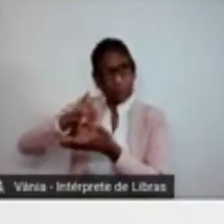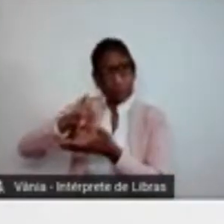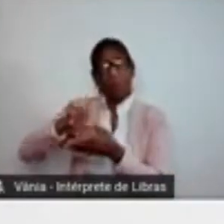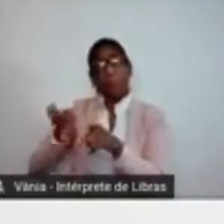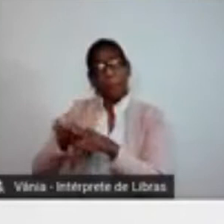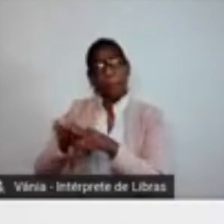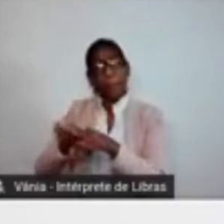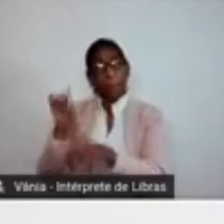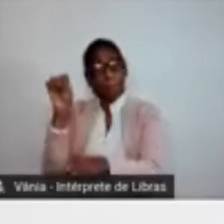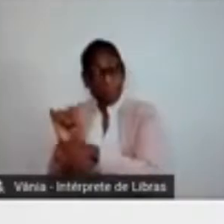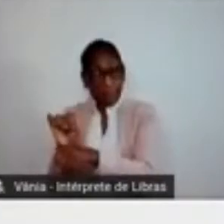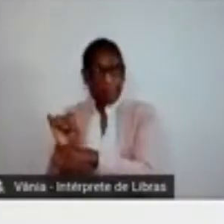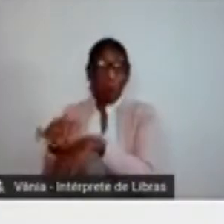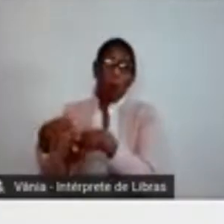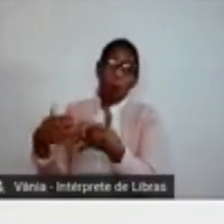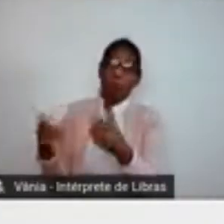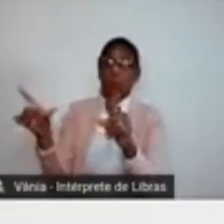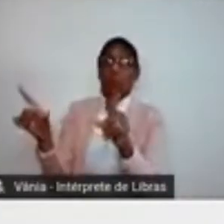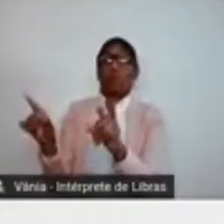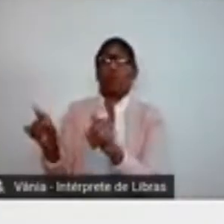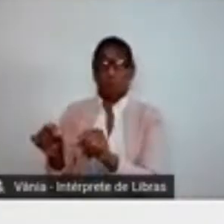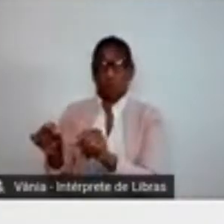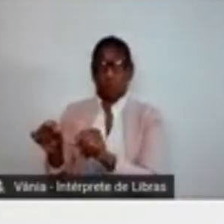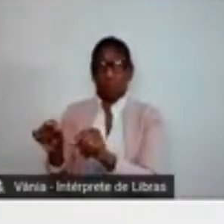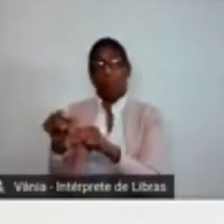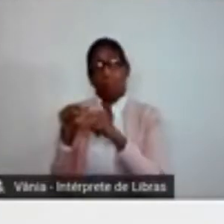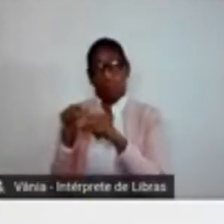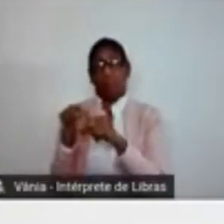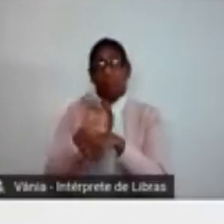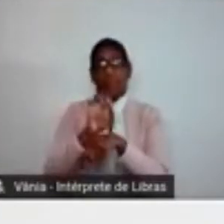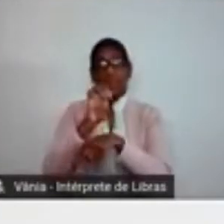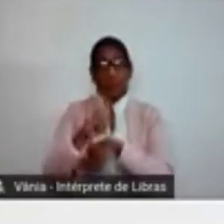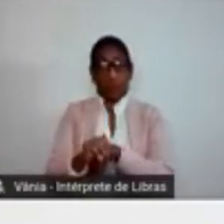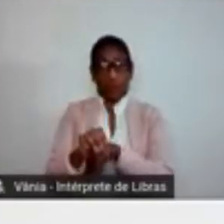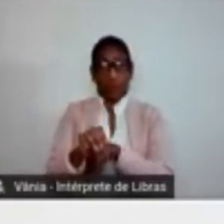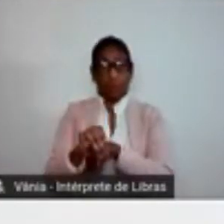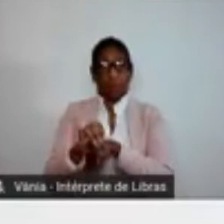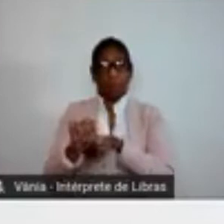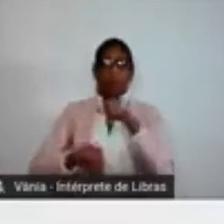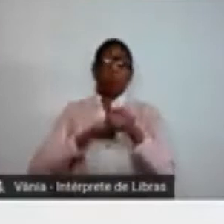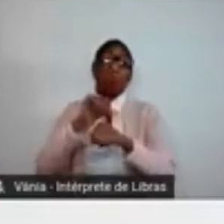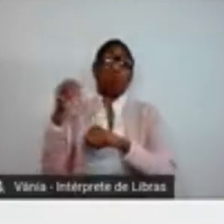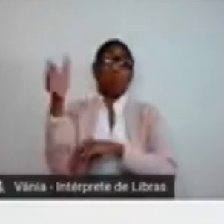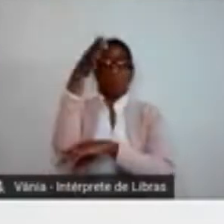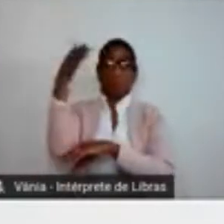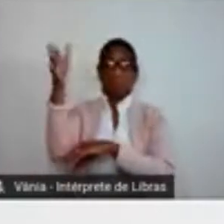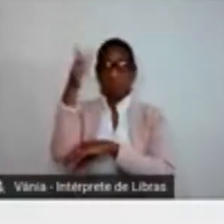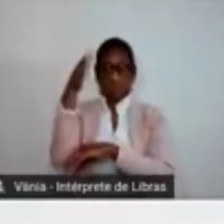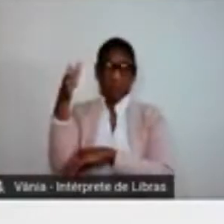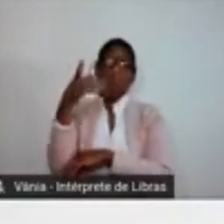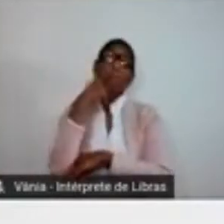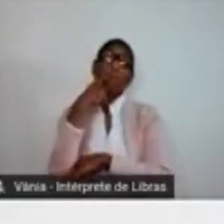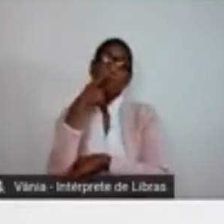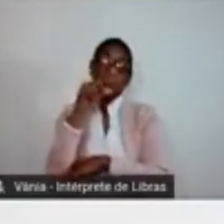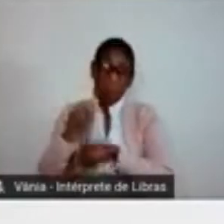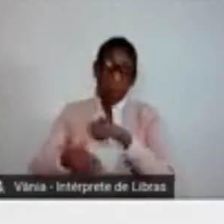ou estabilidade ou alguma redução, por isso Erechim deixa de estar aí na bandeira vermelha e